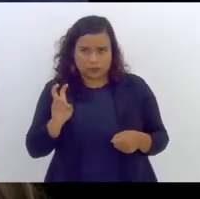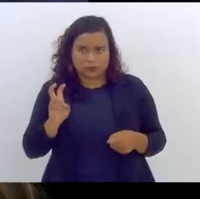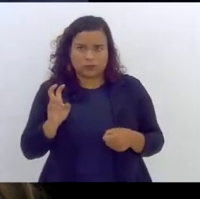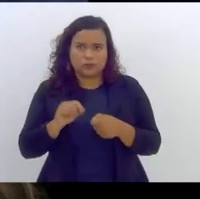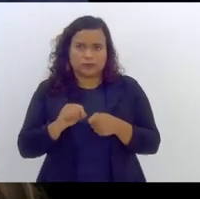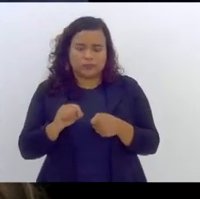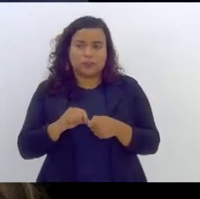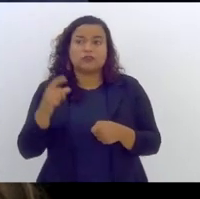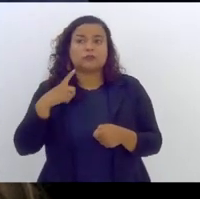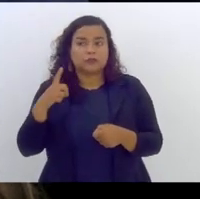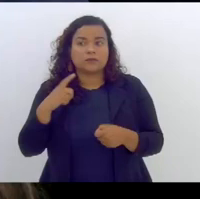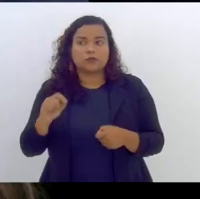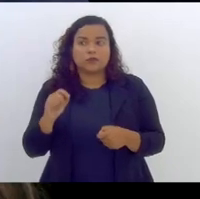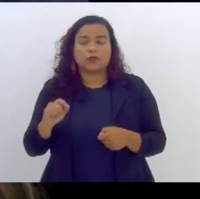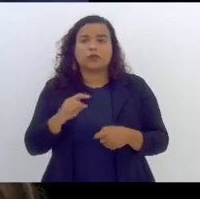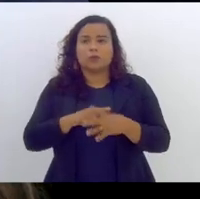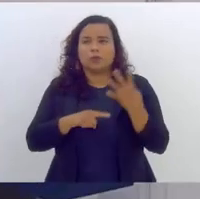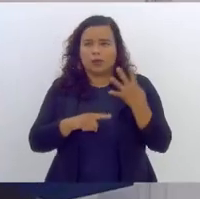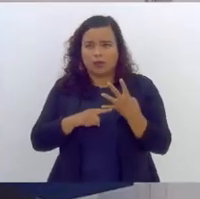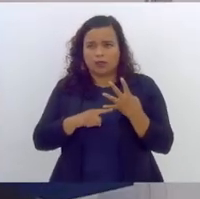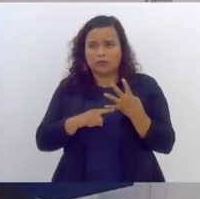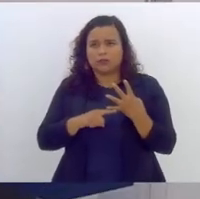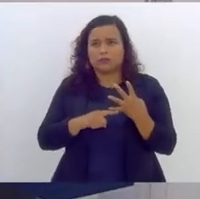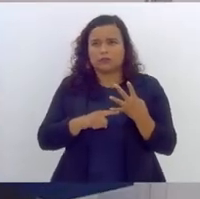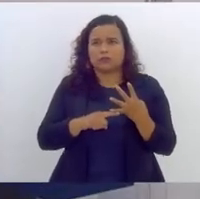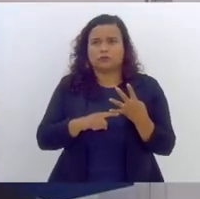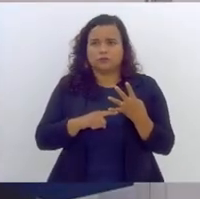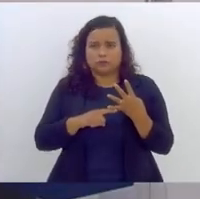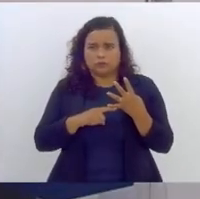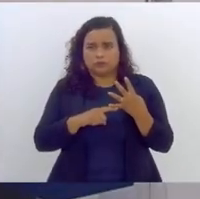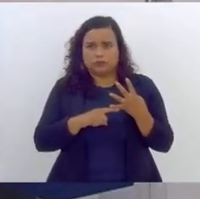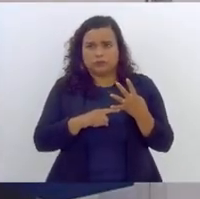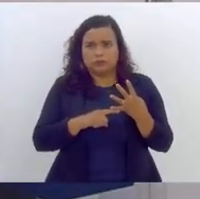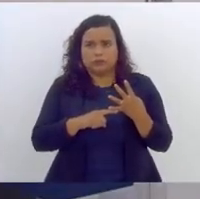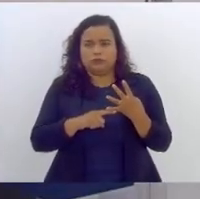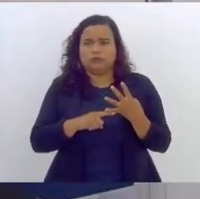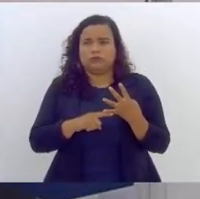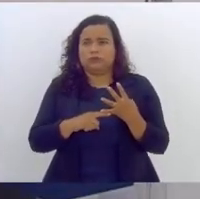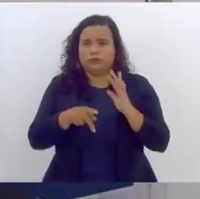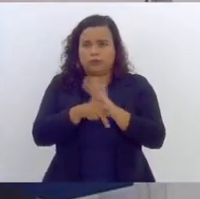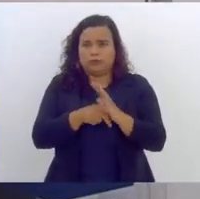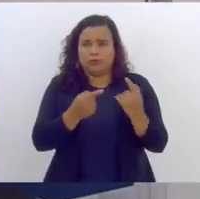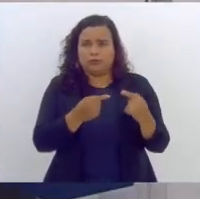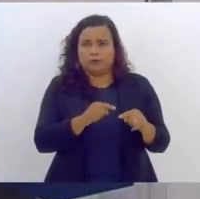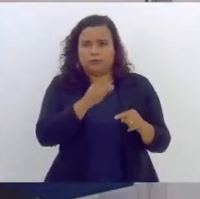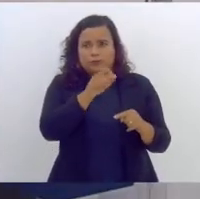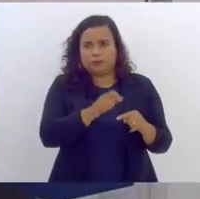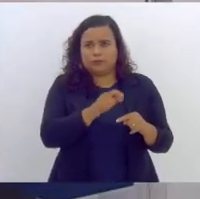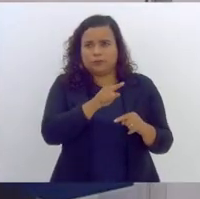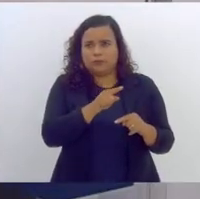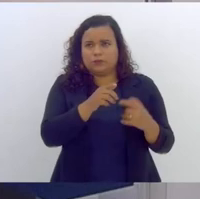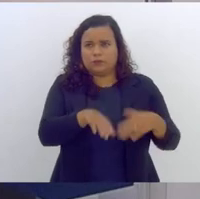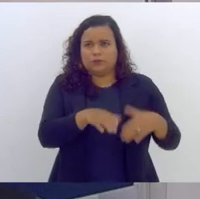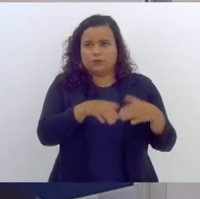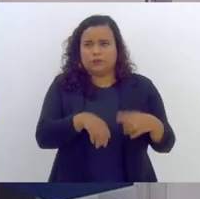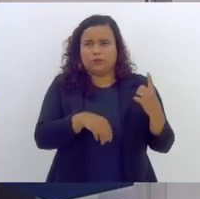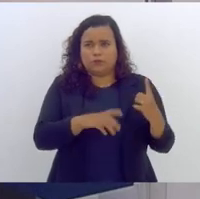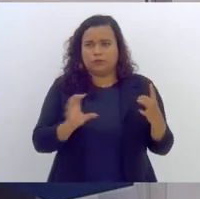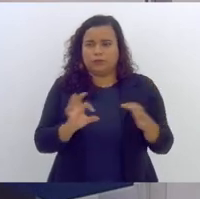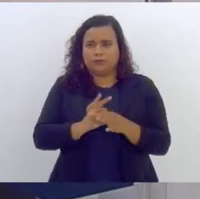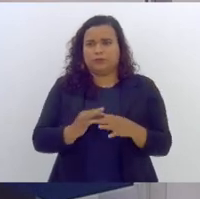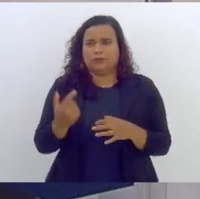tiveram quatro acps contra o concurso 4 sendo que uma correu a penso com outra